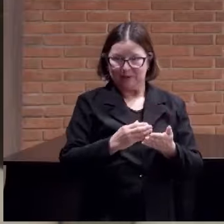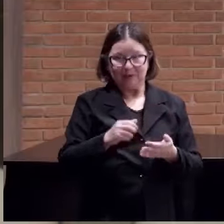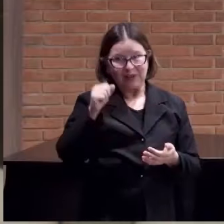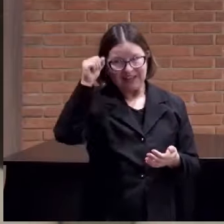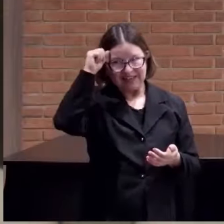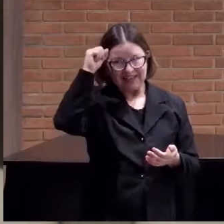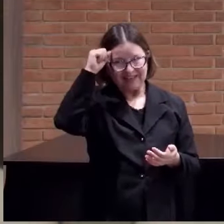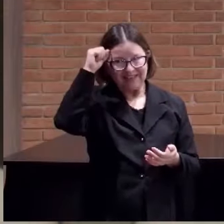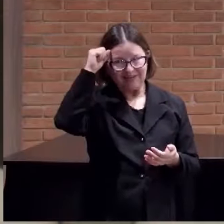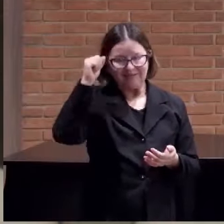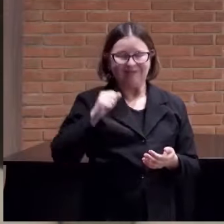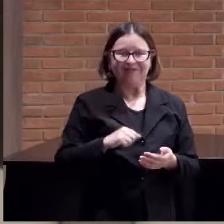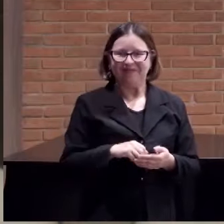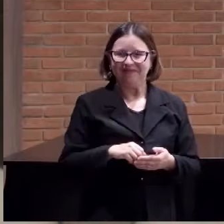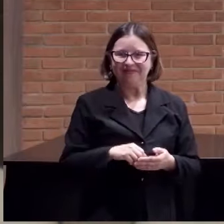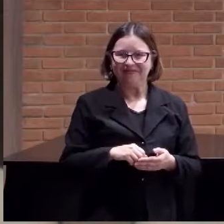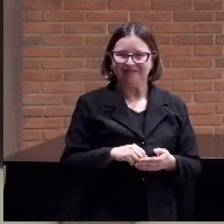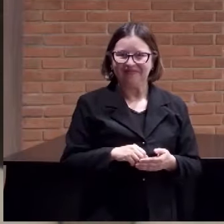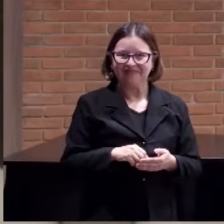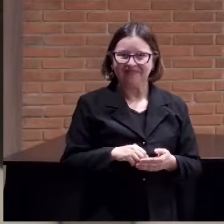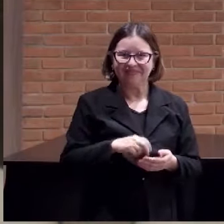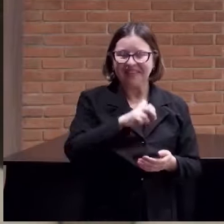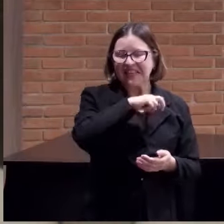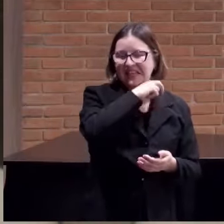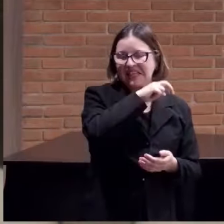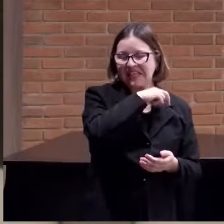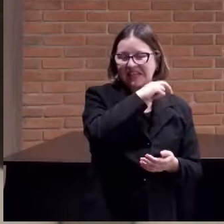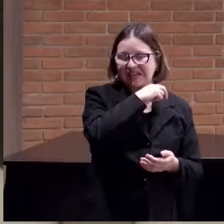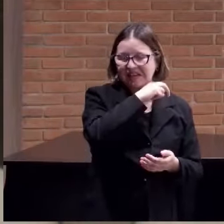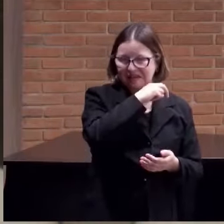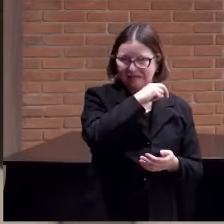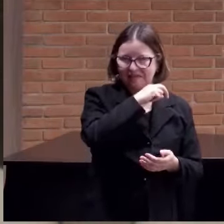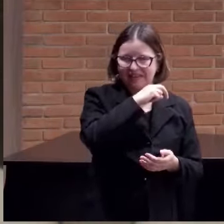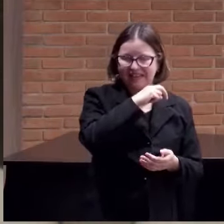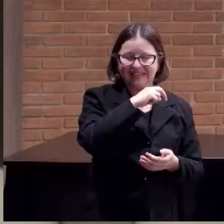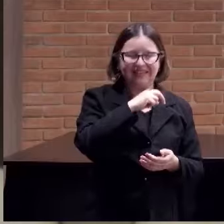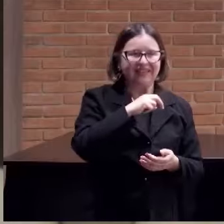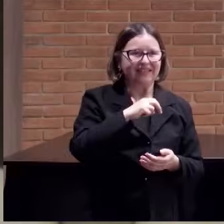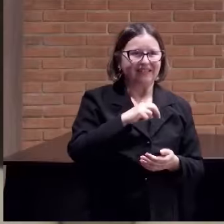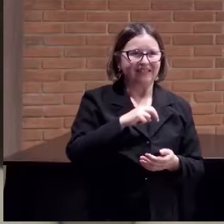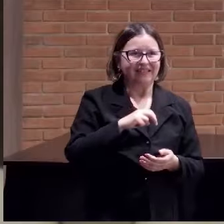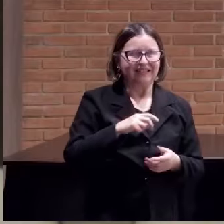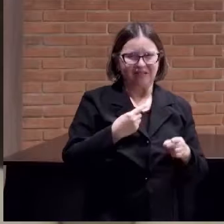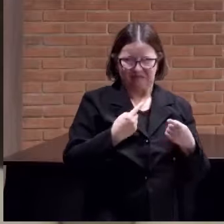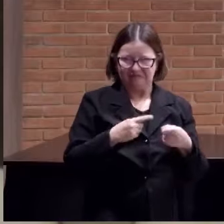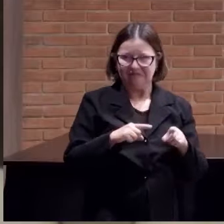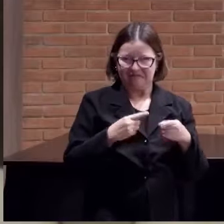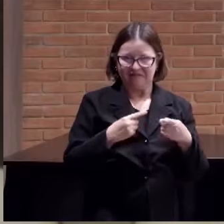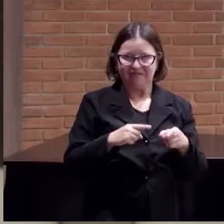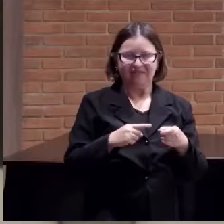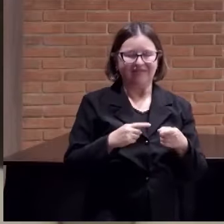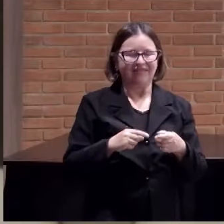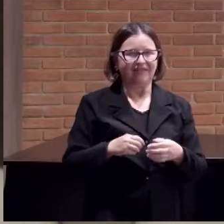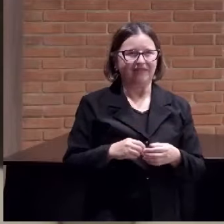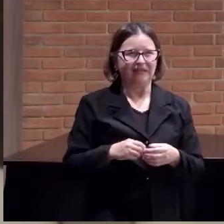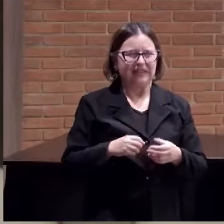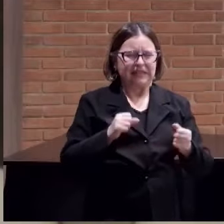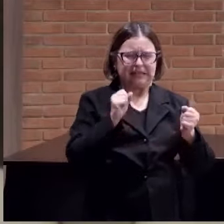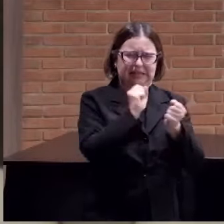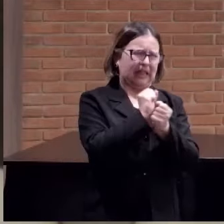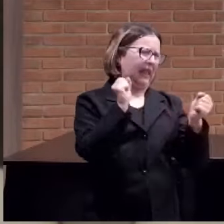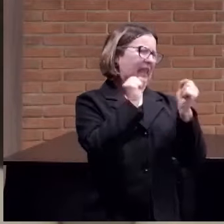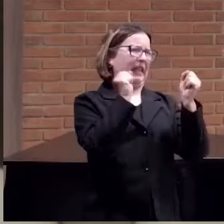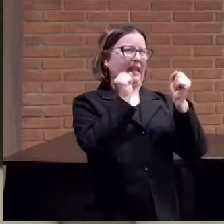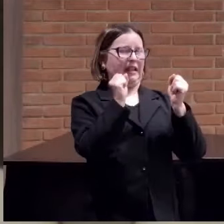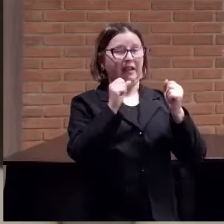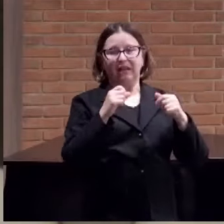Aquilo que a serpente introduziu na nossa veia, no nosso DNA. A rebeldia do pecado.